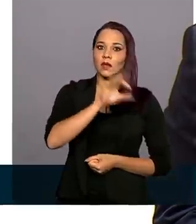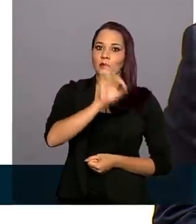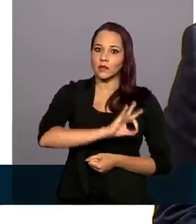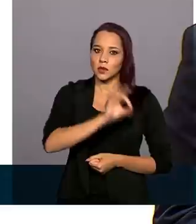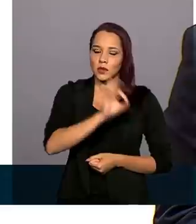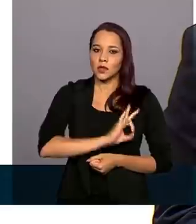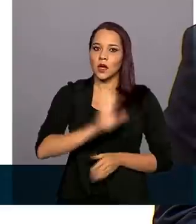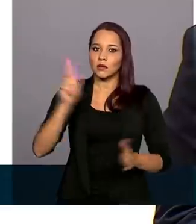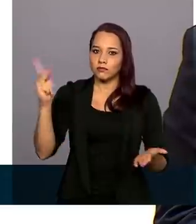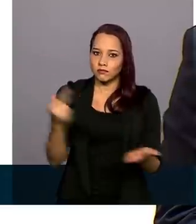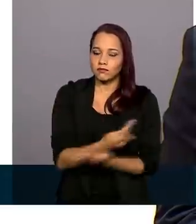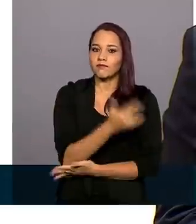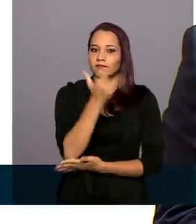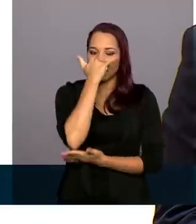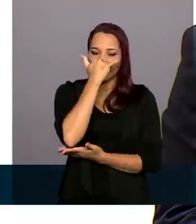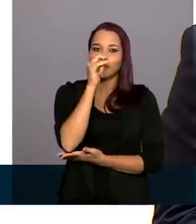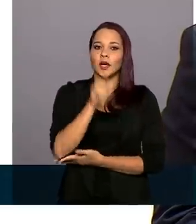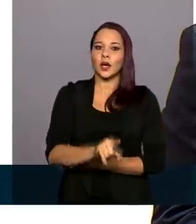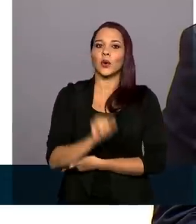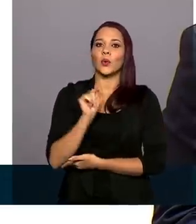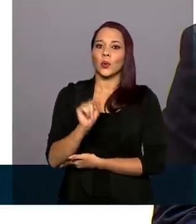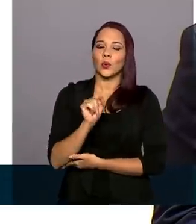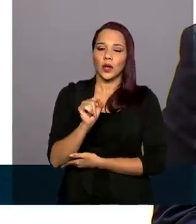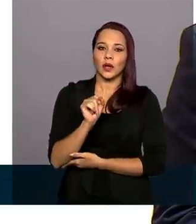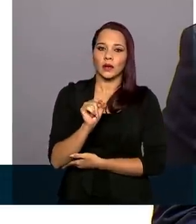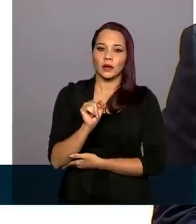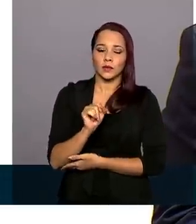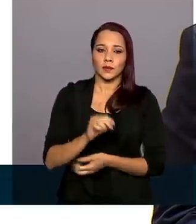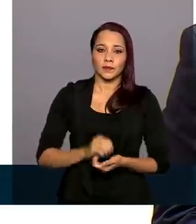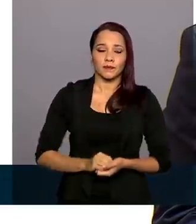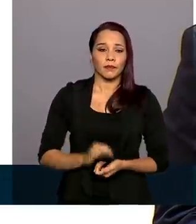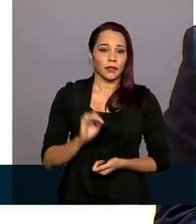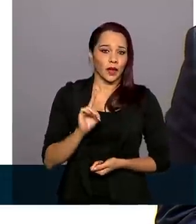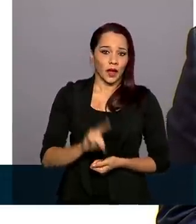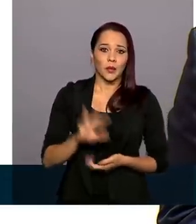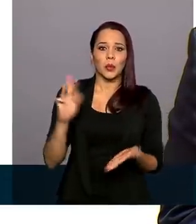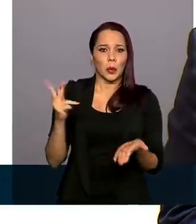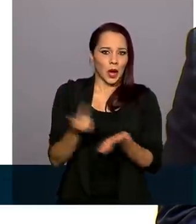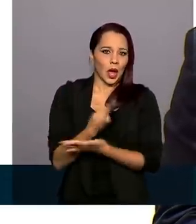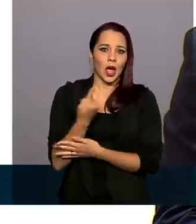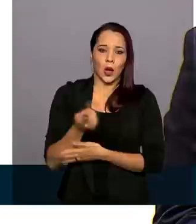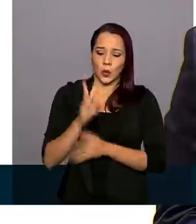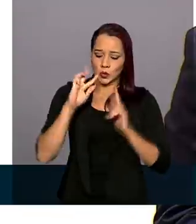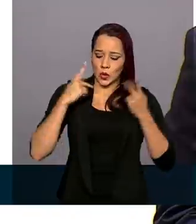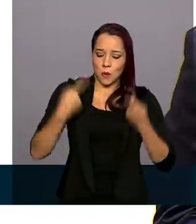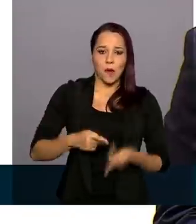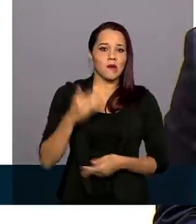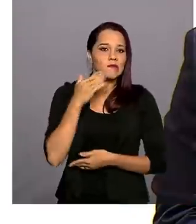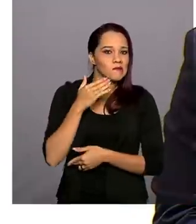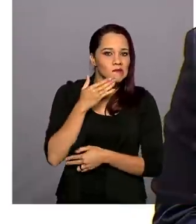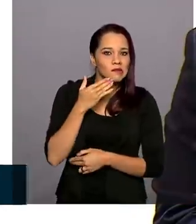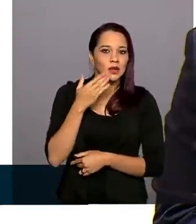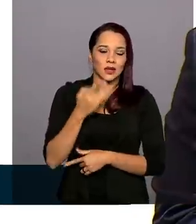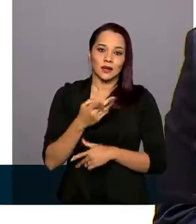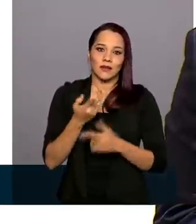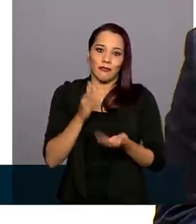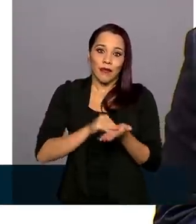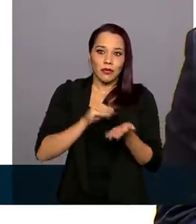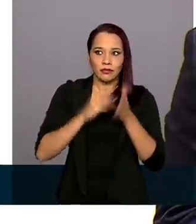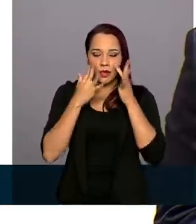dos acidentes que ocorrem em trânsito, são por erro humano. Isso mostra necessidade